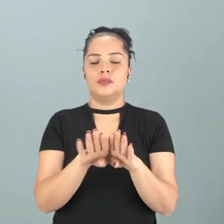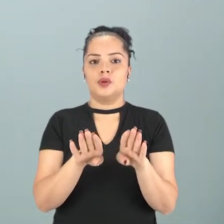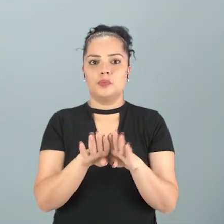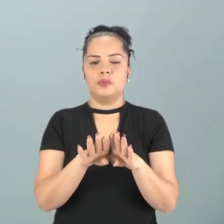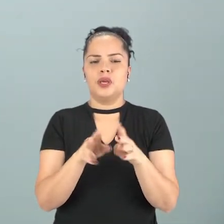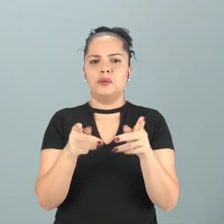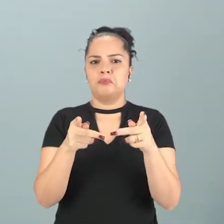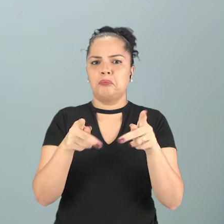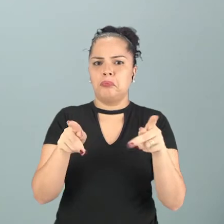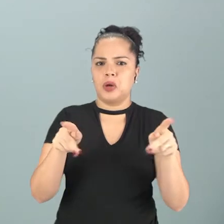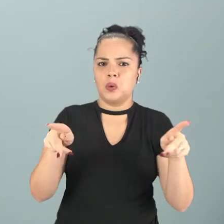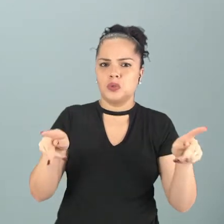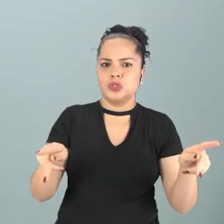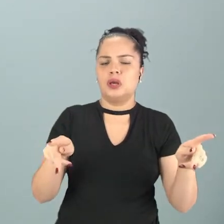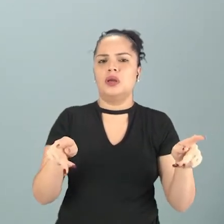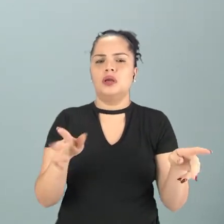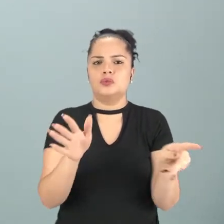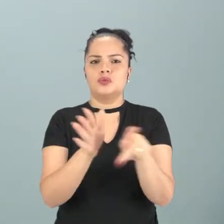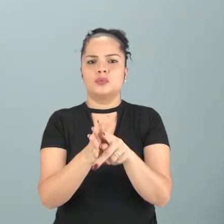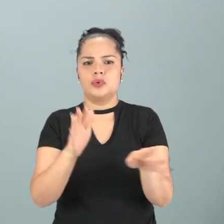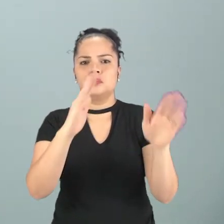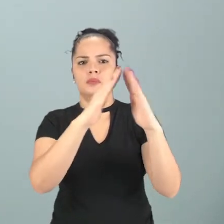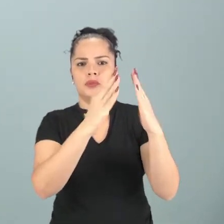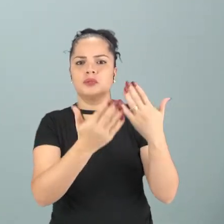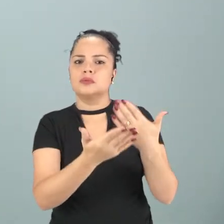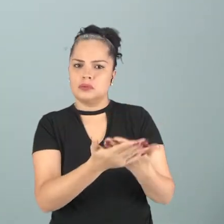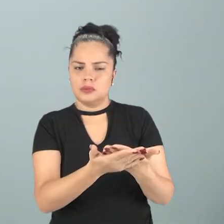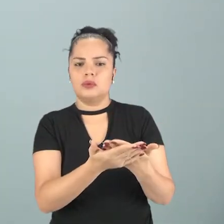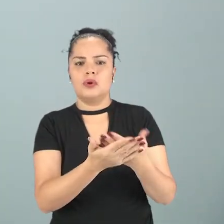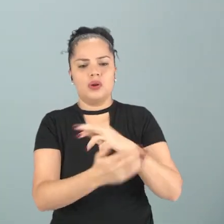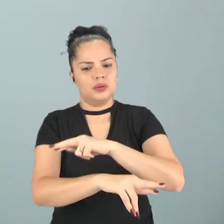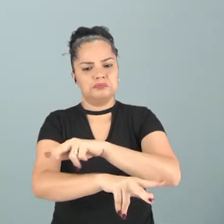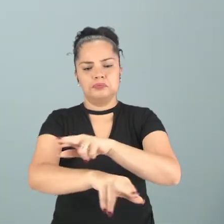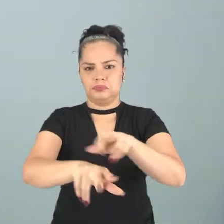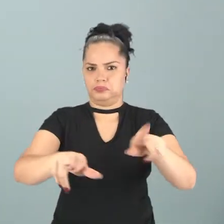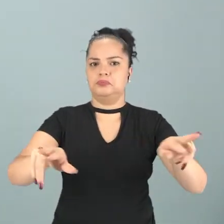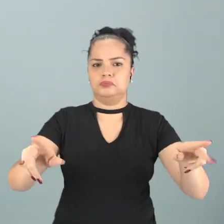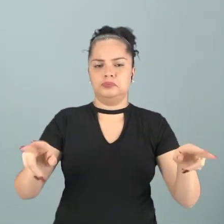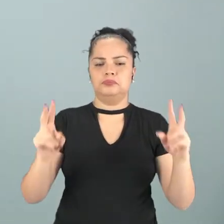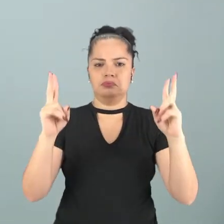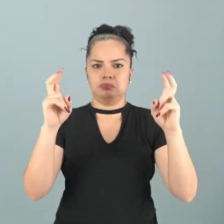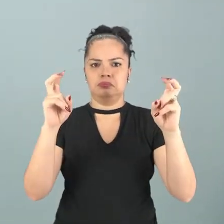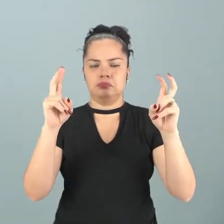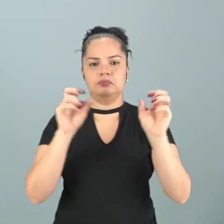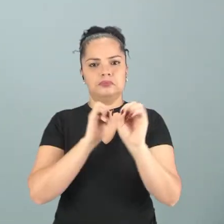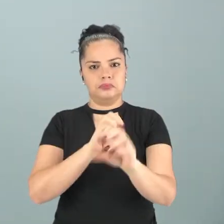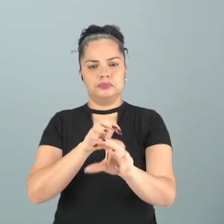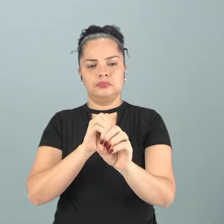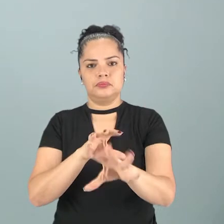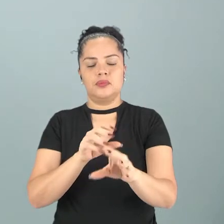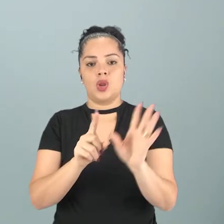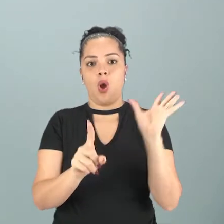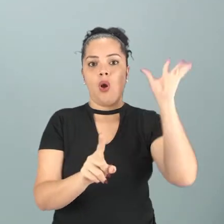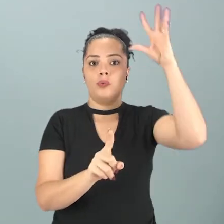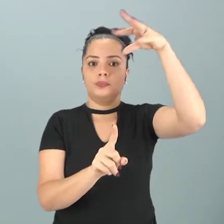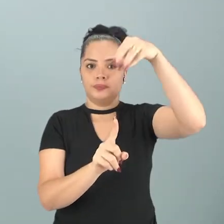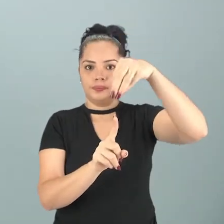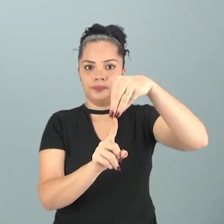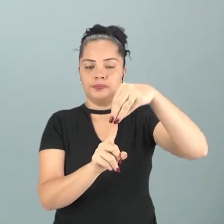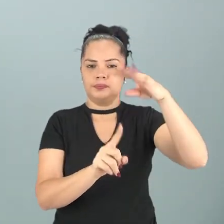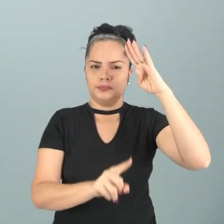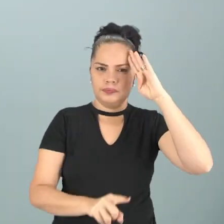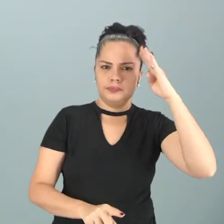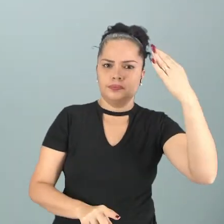com projetos, enfim, diversos meios a gente tem para trabalhar essa temática. Mas qual é o principal